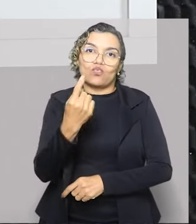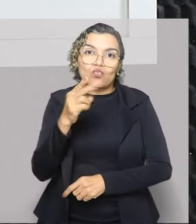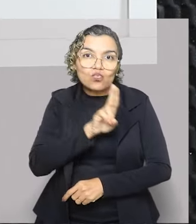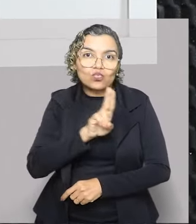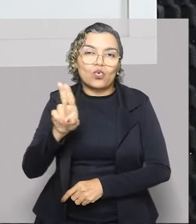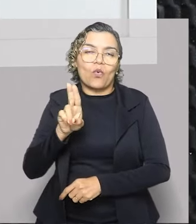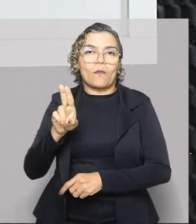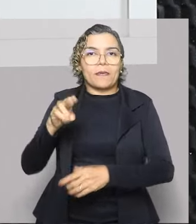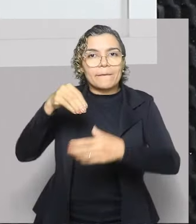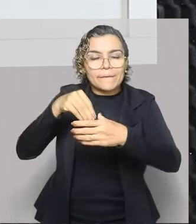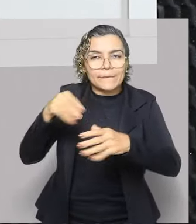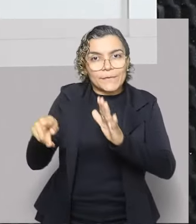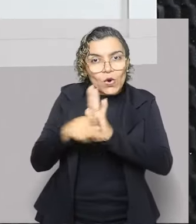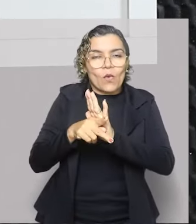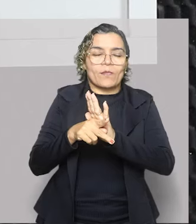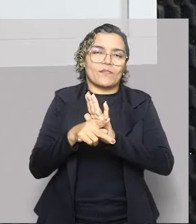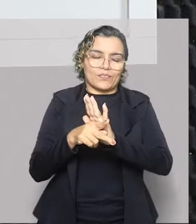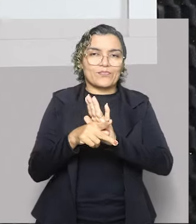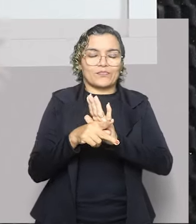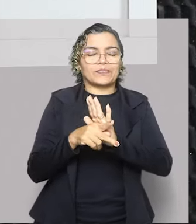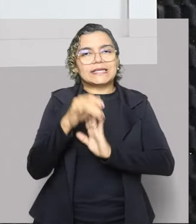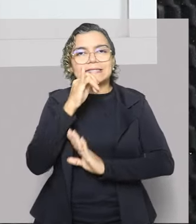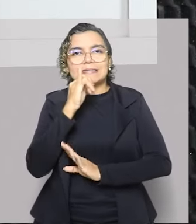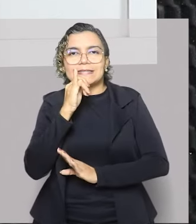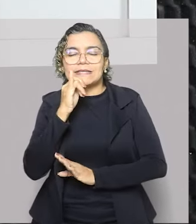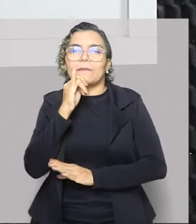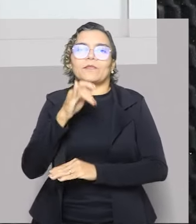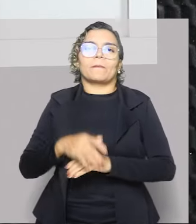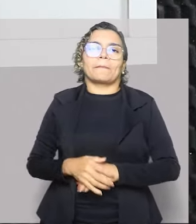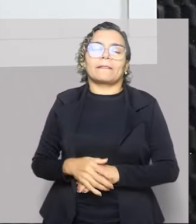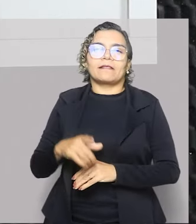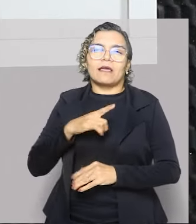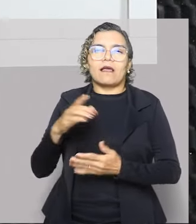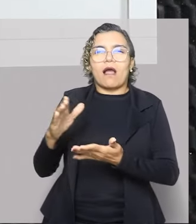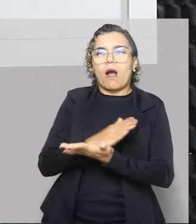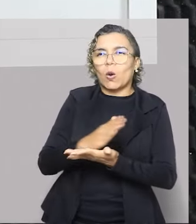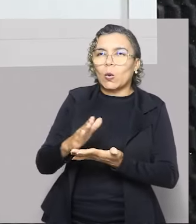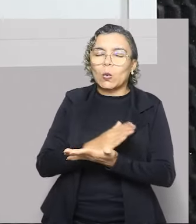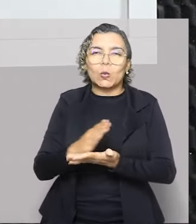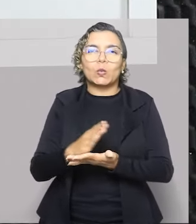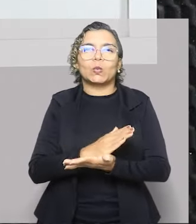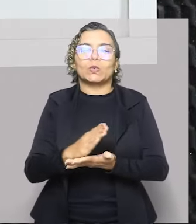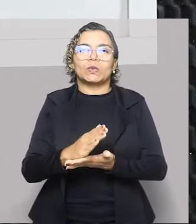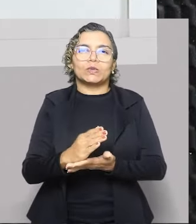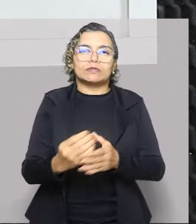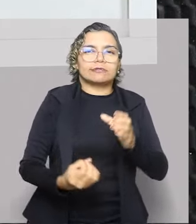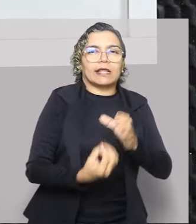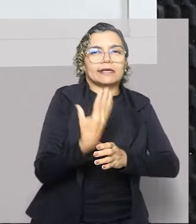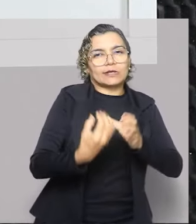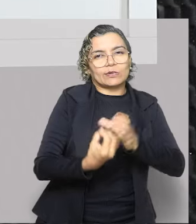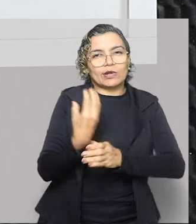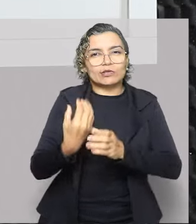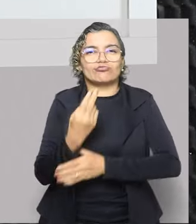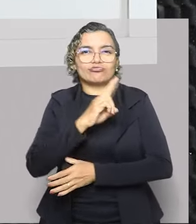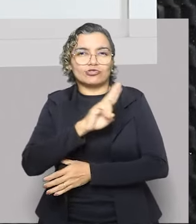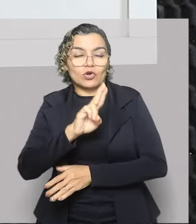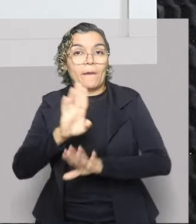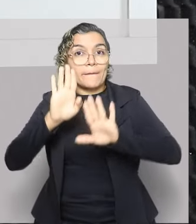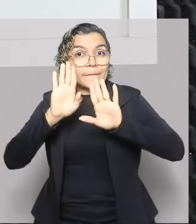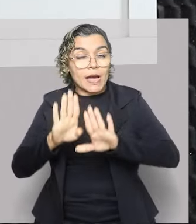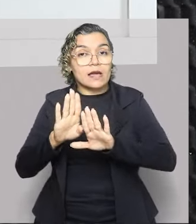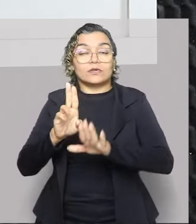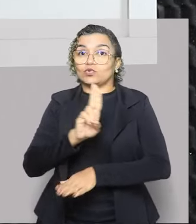o que a gente tem eh que as a população mesmo traz né E vai aplicando esses nomes é uma questão com cultural mas o nome científico